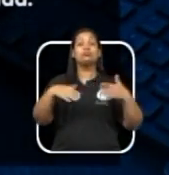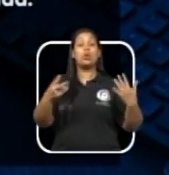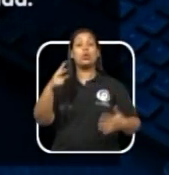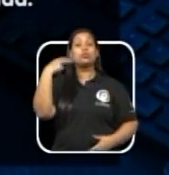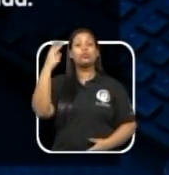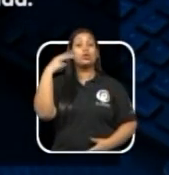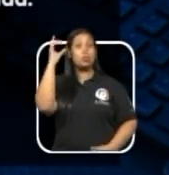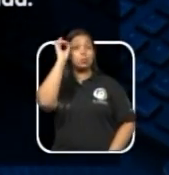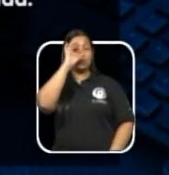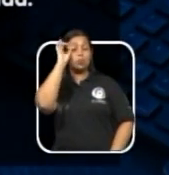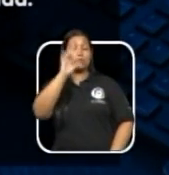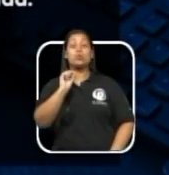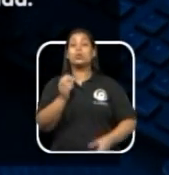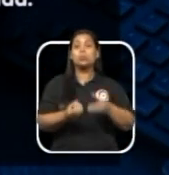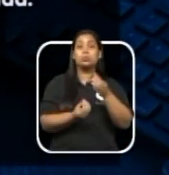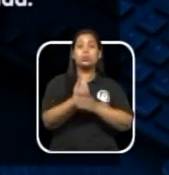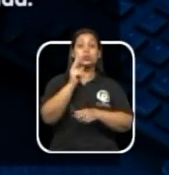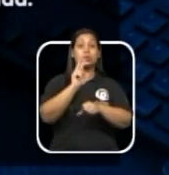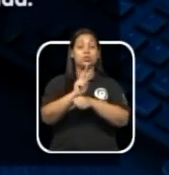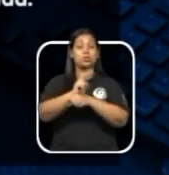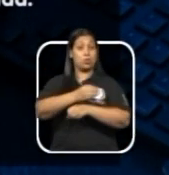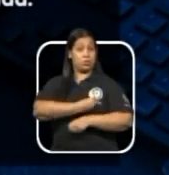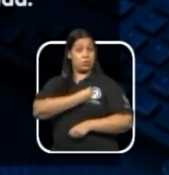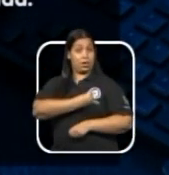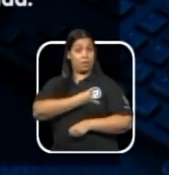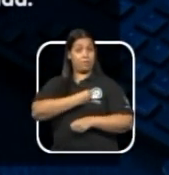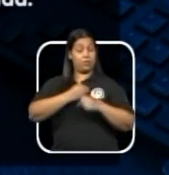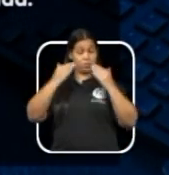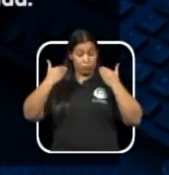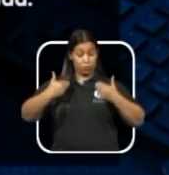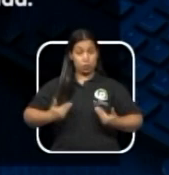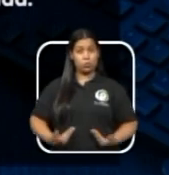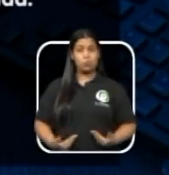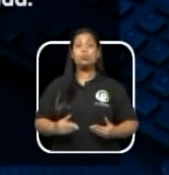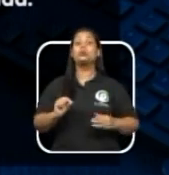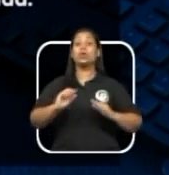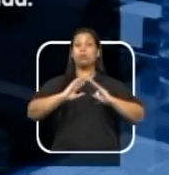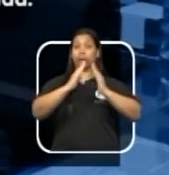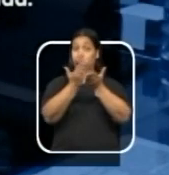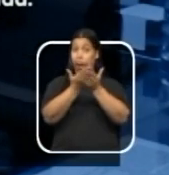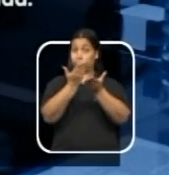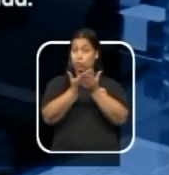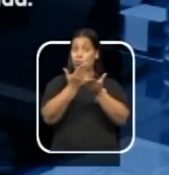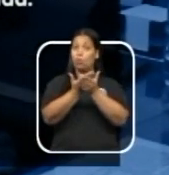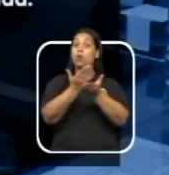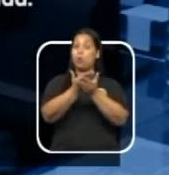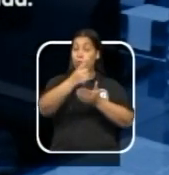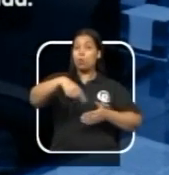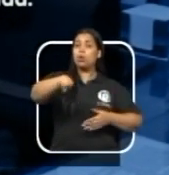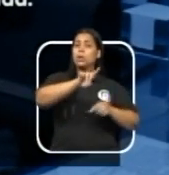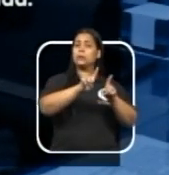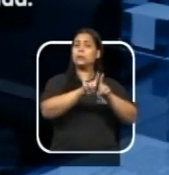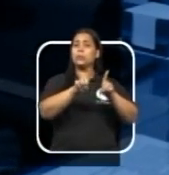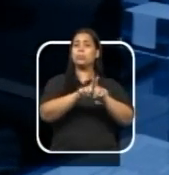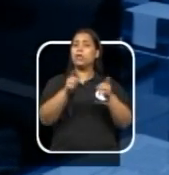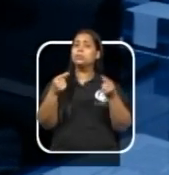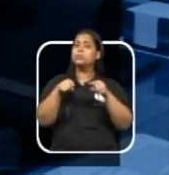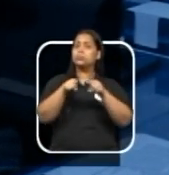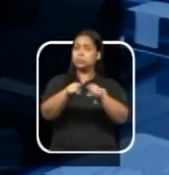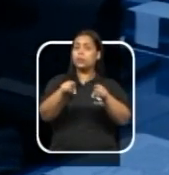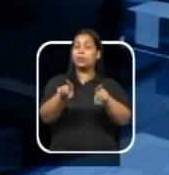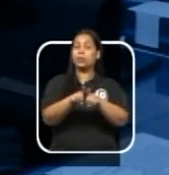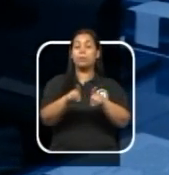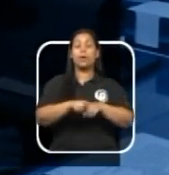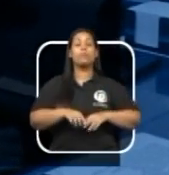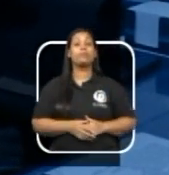que cria o Programa de Proteção da Vida e Integridade Física em escolas públicas municipais e da rede conveniada. E o